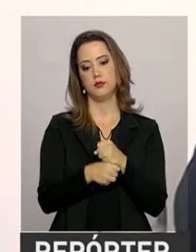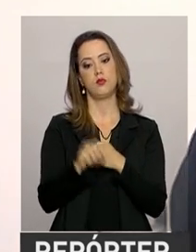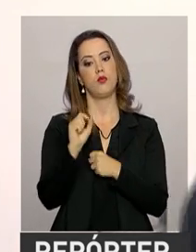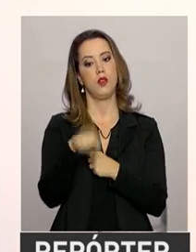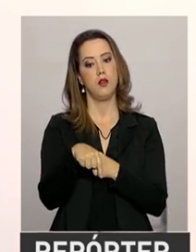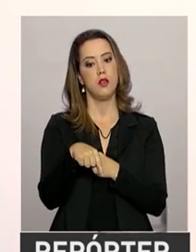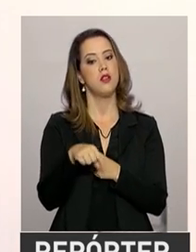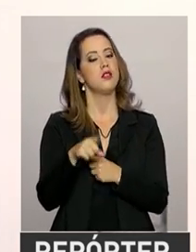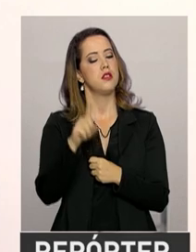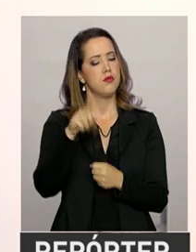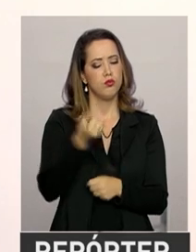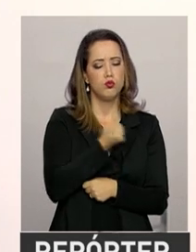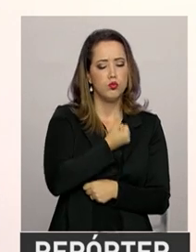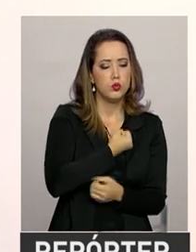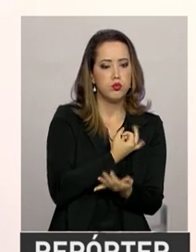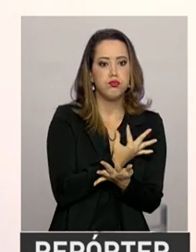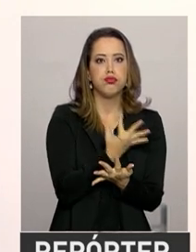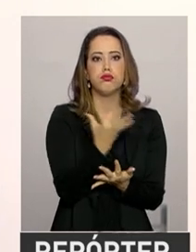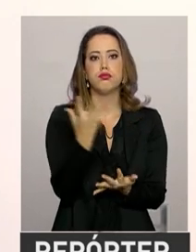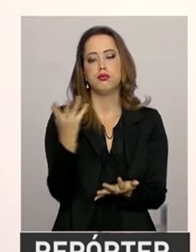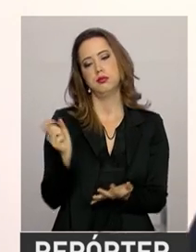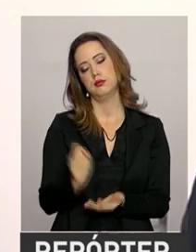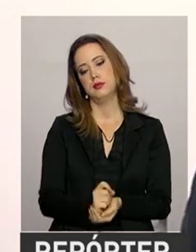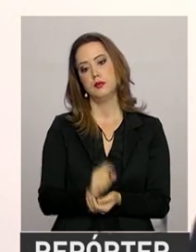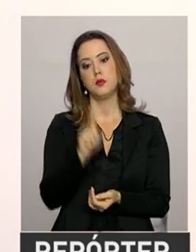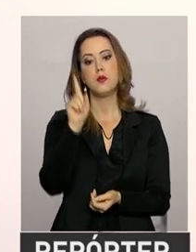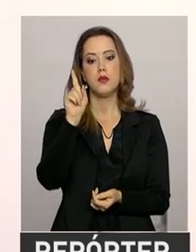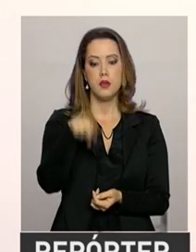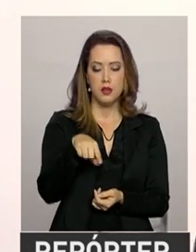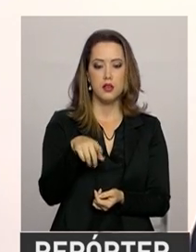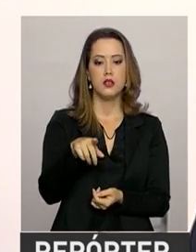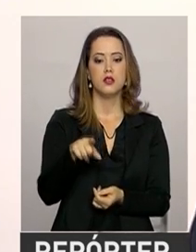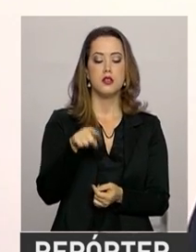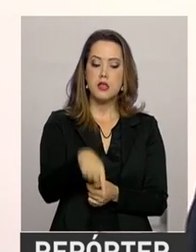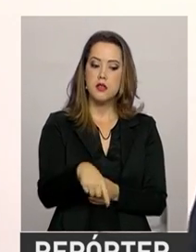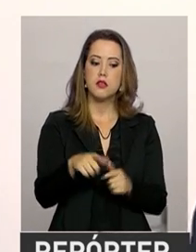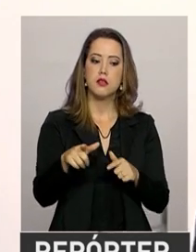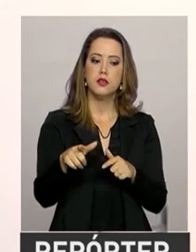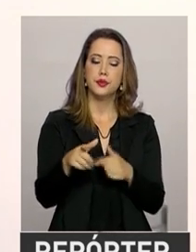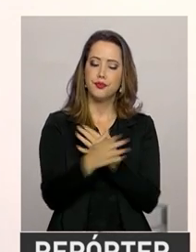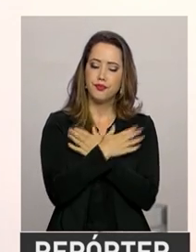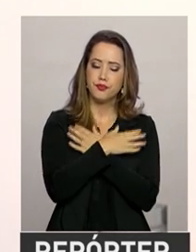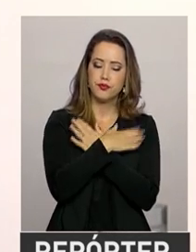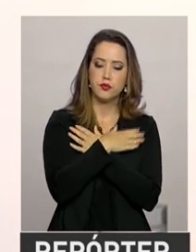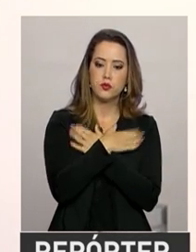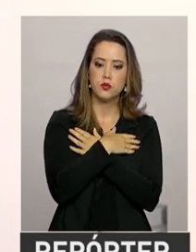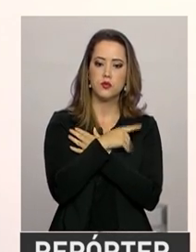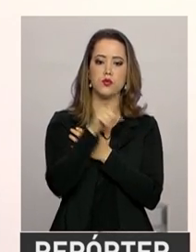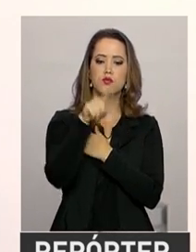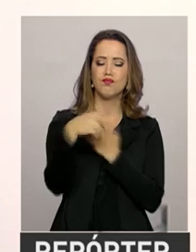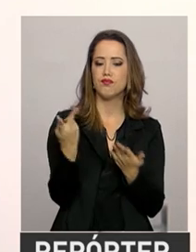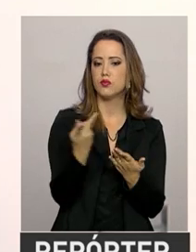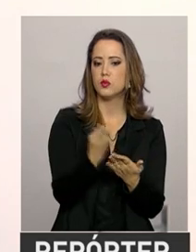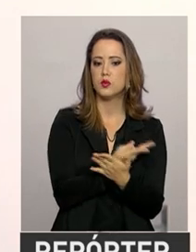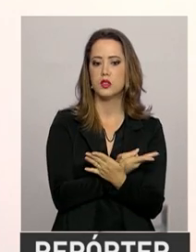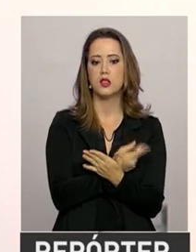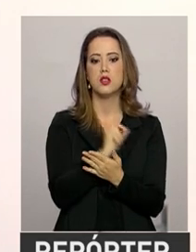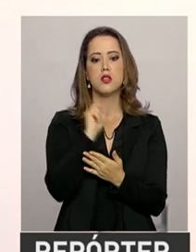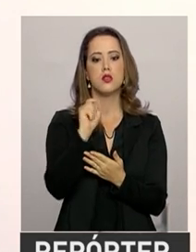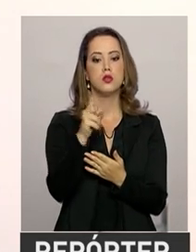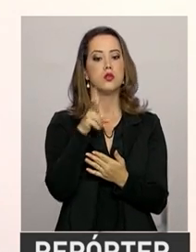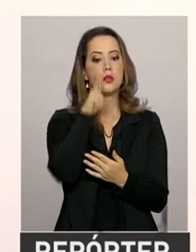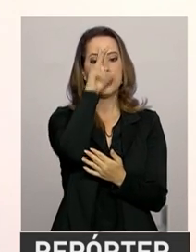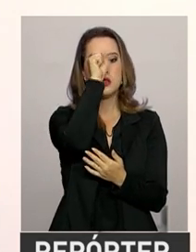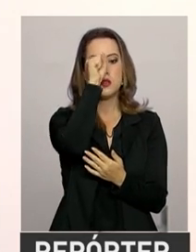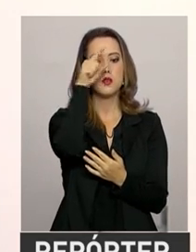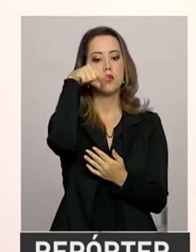um número muito grande muito grande esses desempregos eles se dão de maneira muito forte